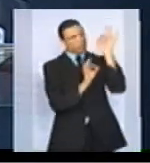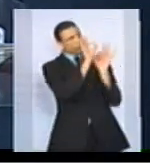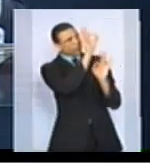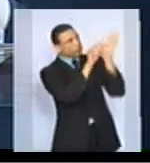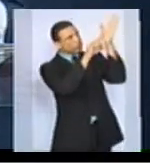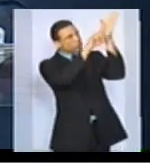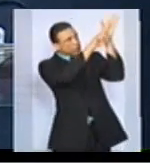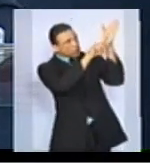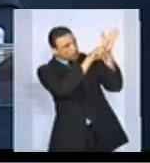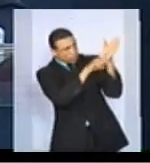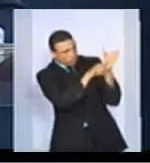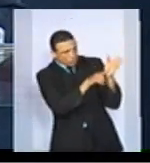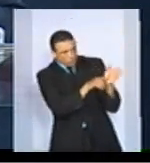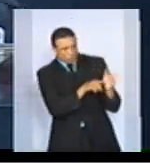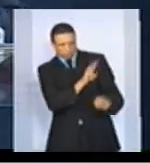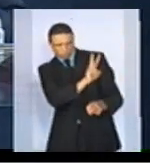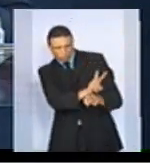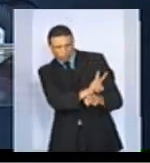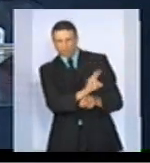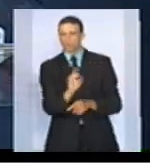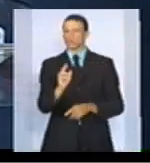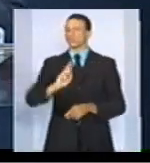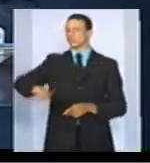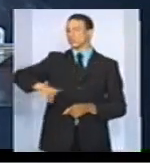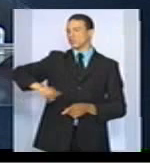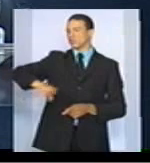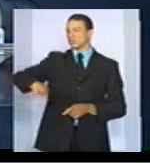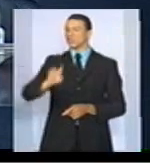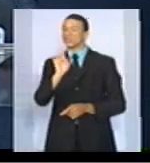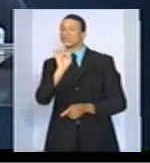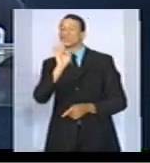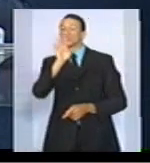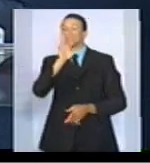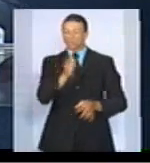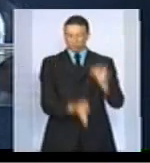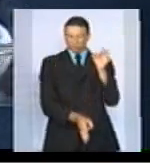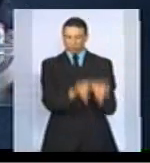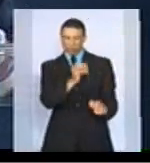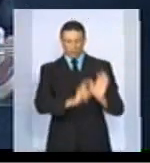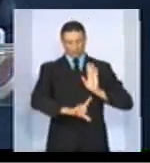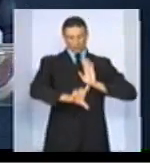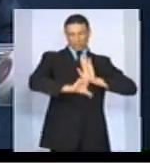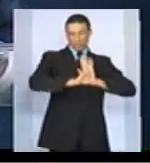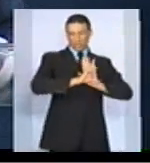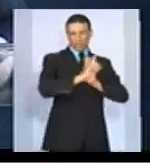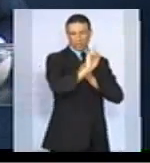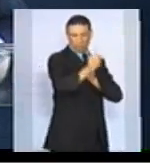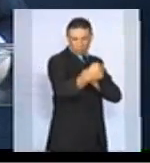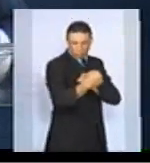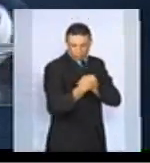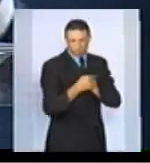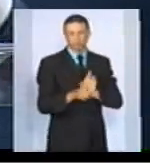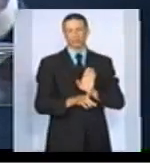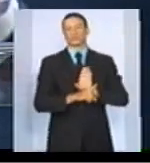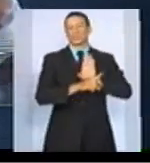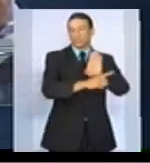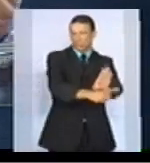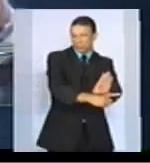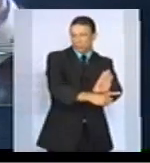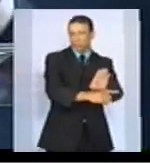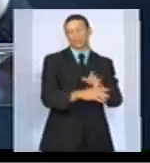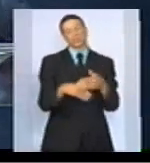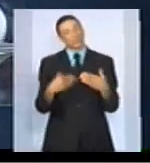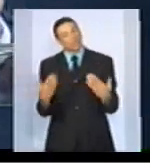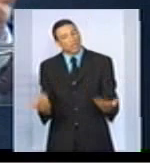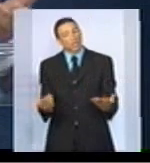com direito de fiscalização mas exercício da delegação dos poderes de legislar sobre essas camadas e este é